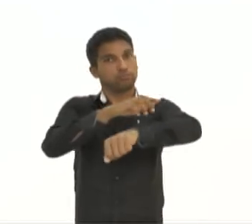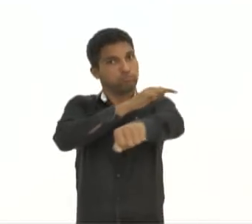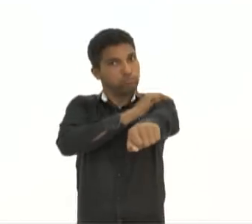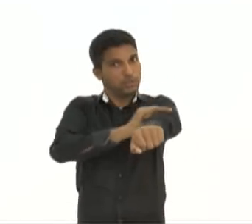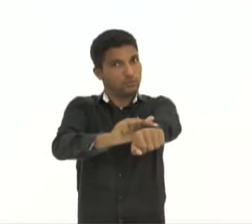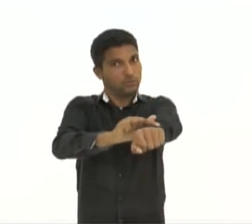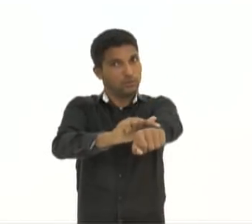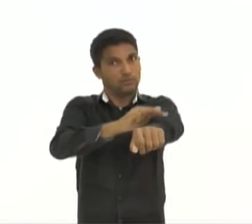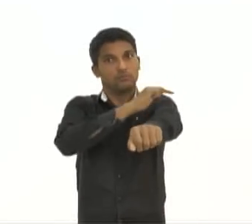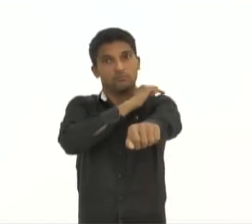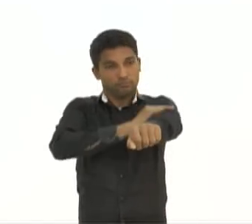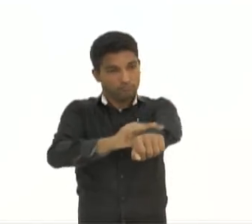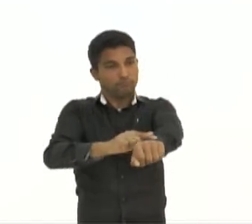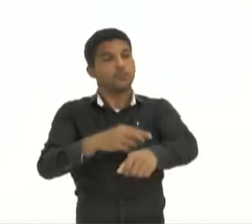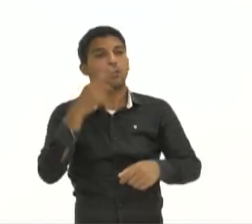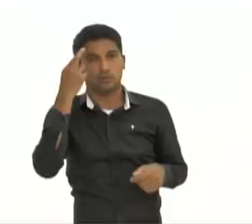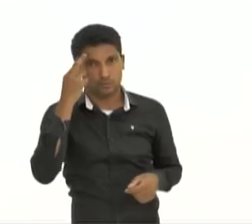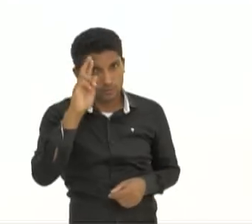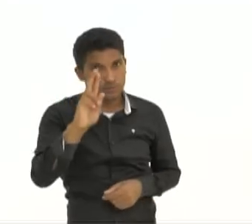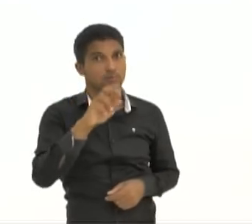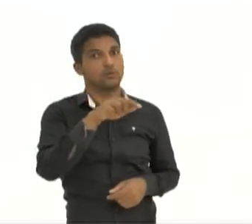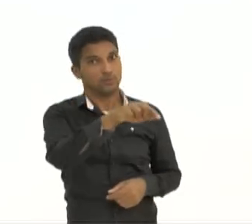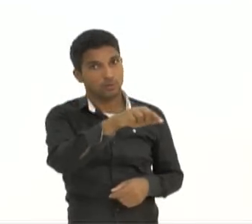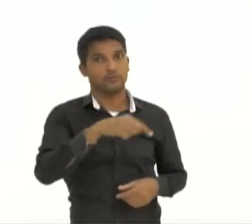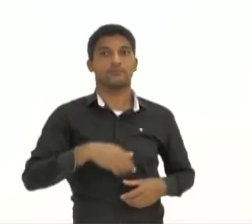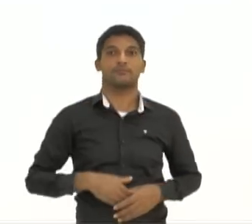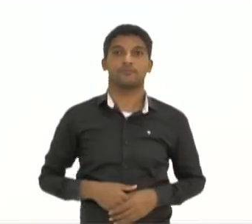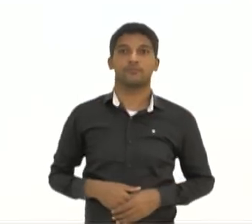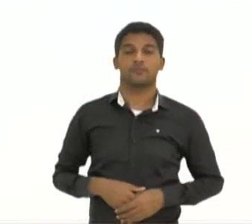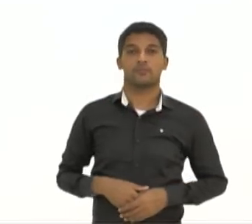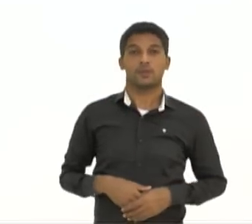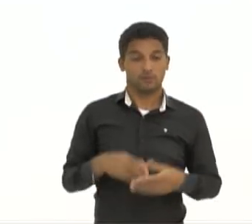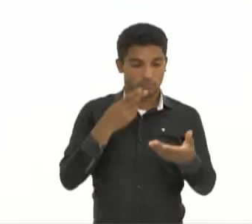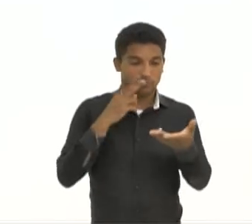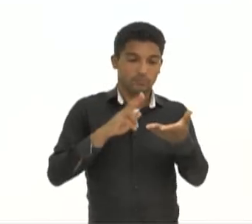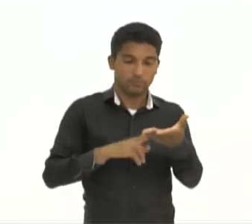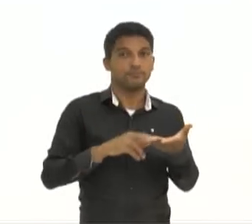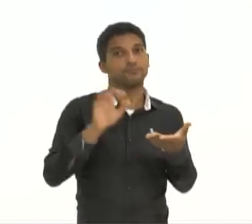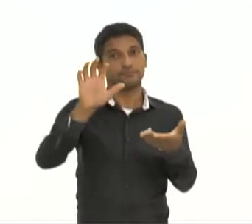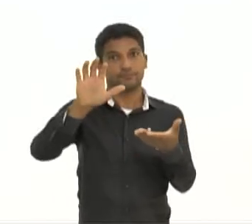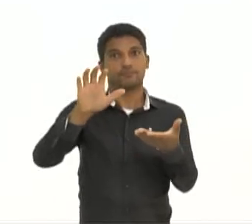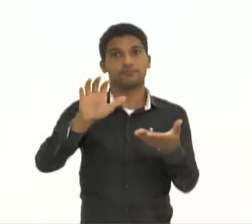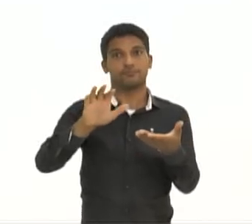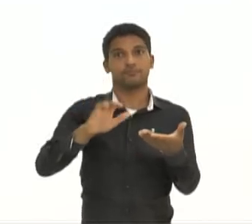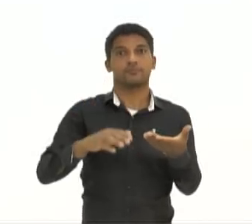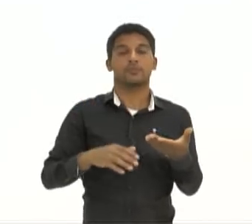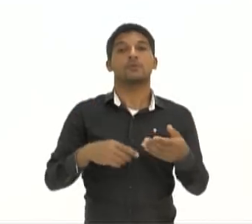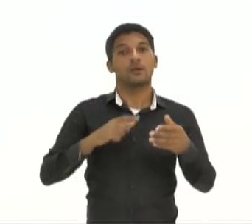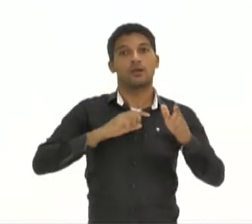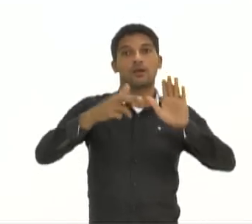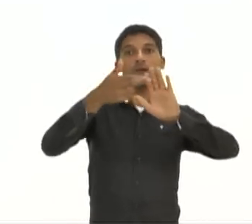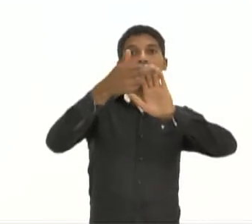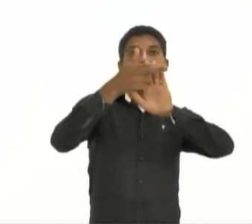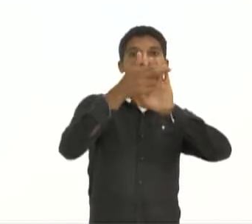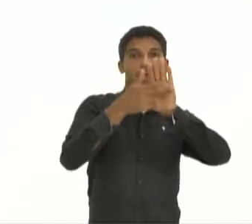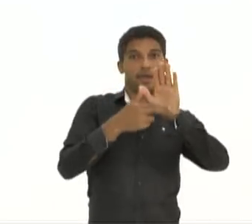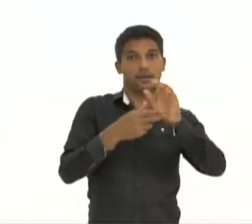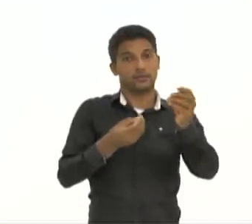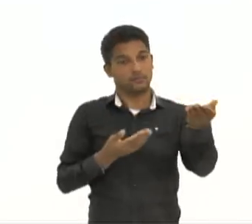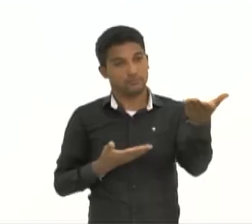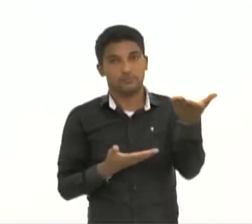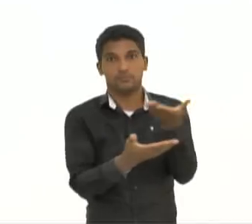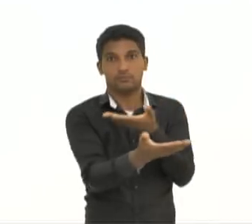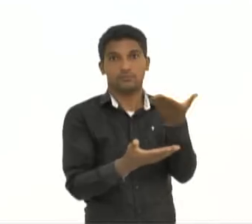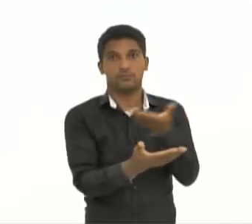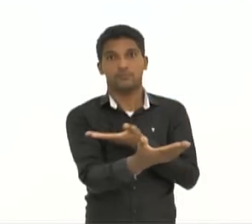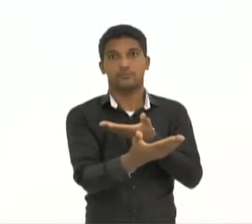de educação da minha parte para com a pessoa, né? Porque faz parte ali das nossas regras de interação social. A